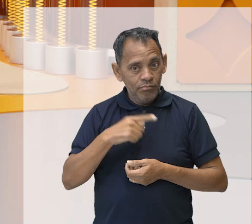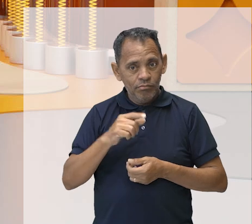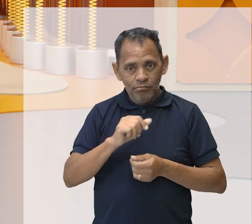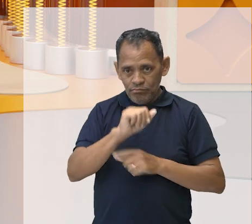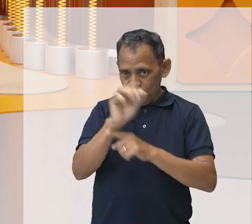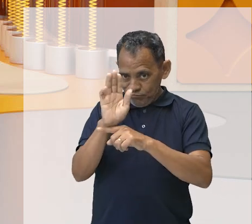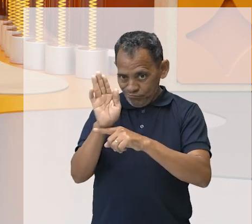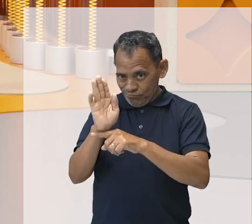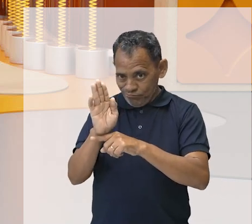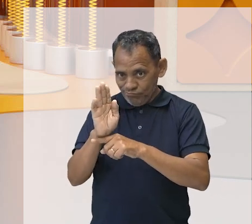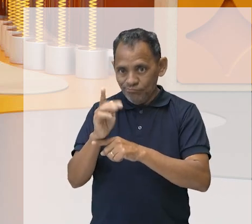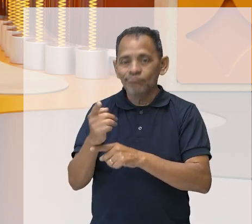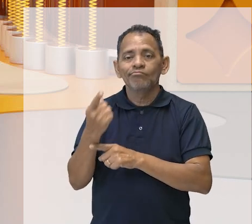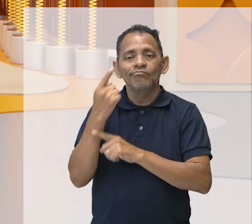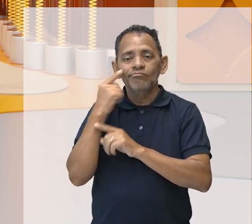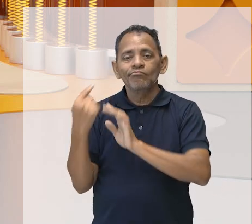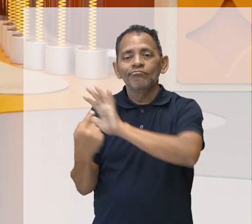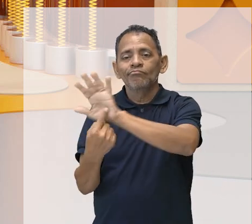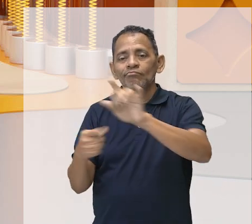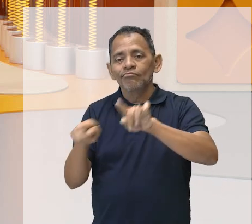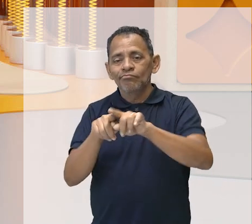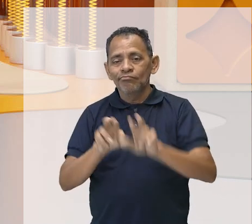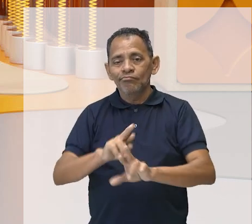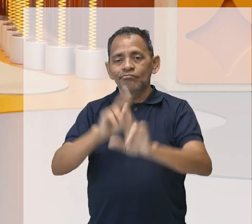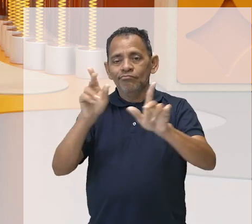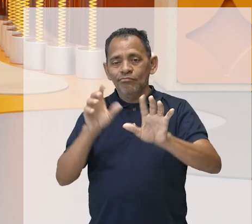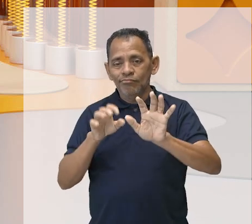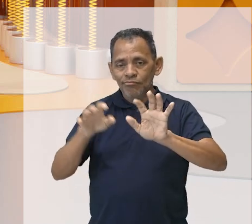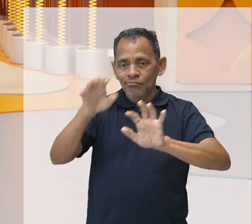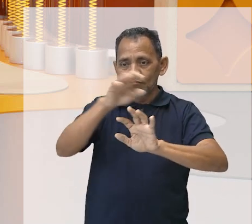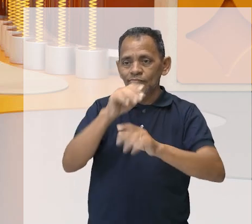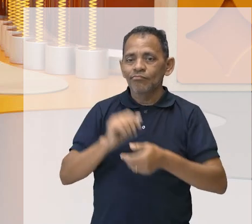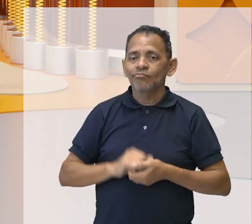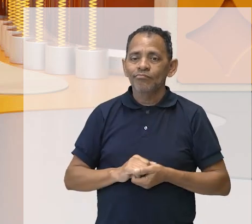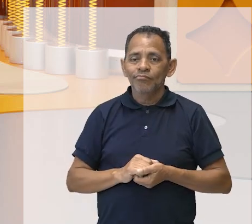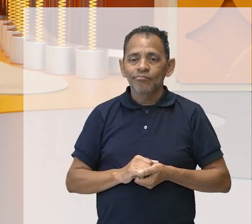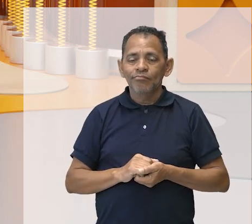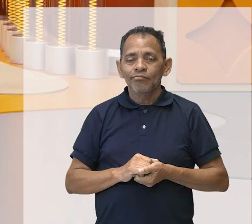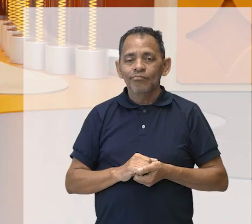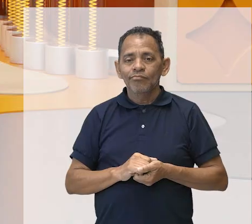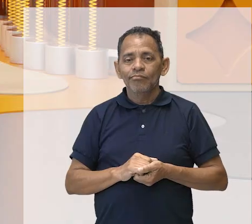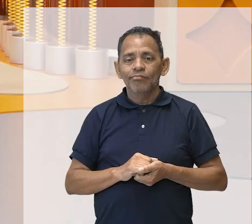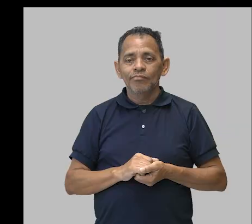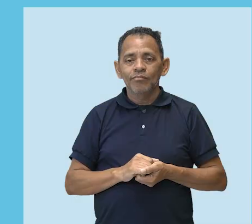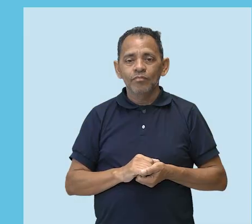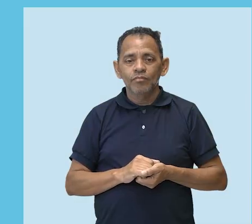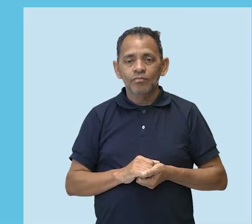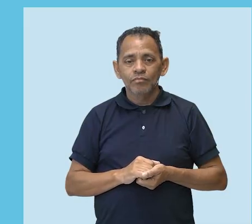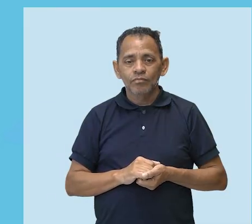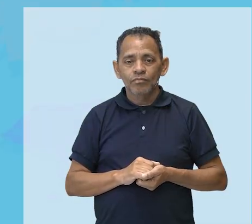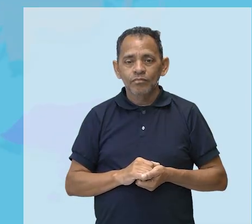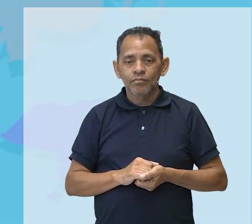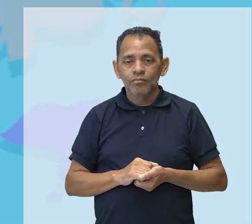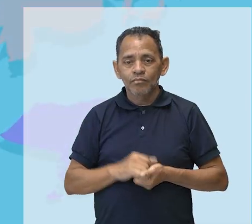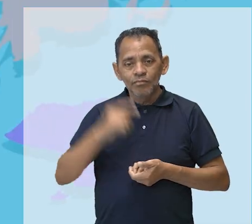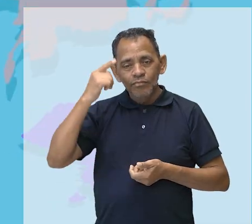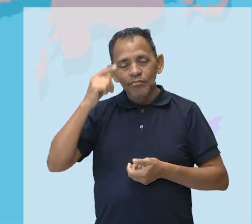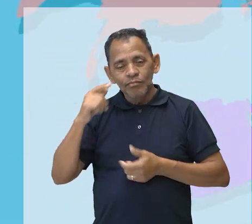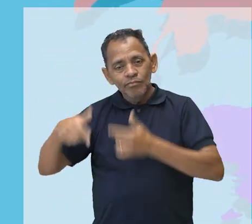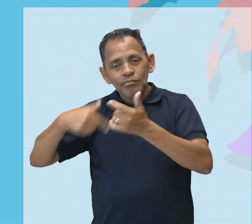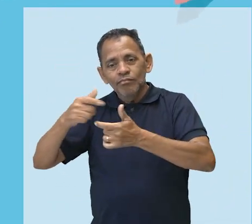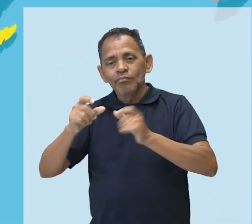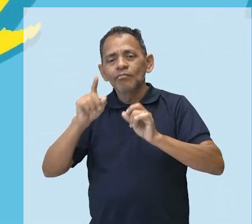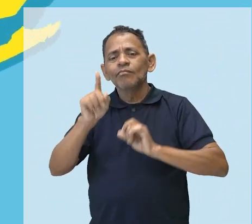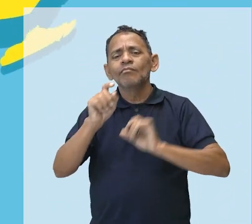gente essas diferenças entre uma região e outra. Prestem atenção. A concepção de trabalho